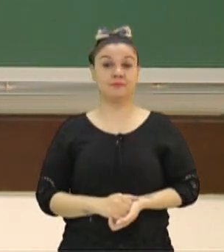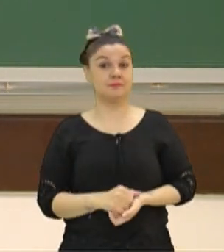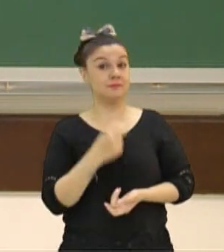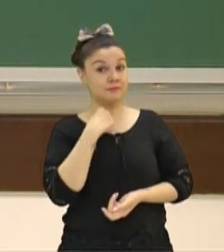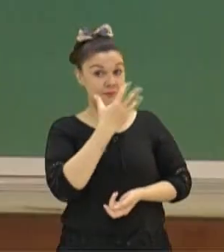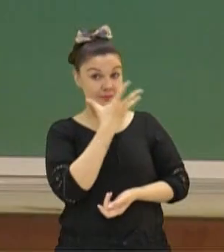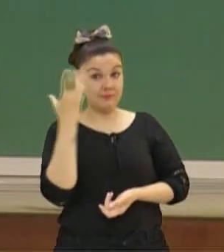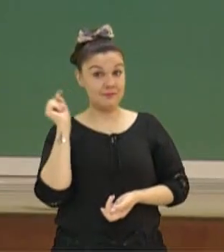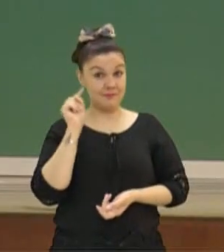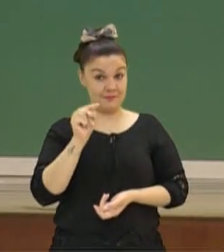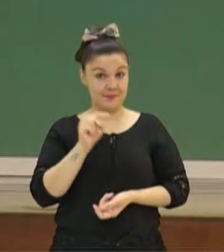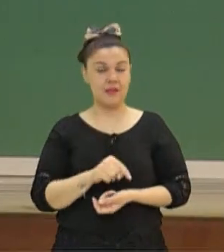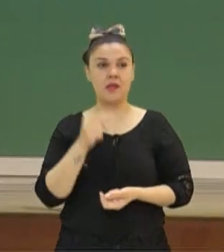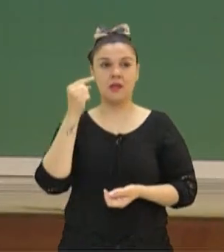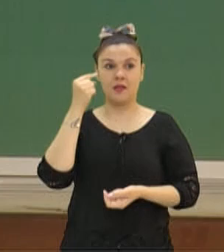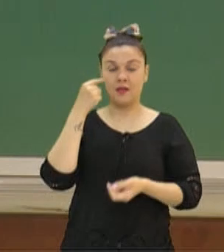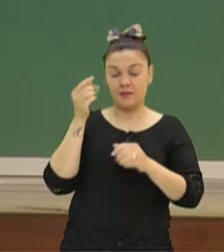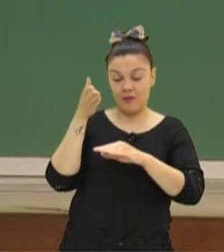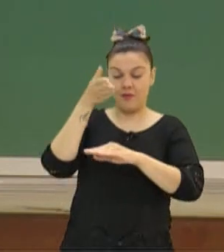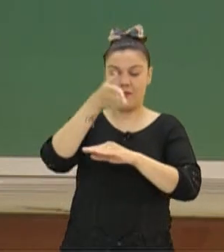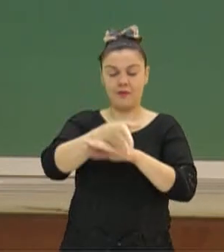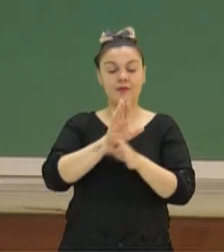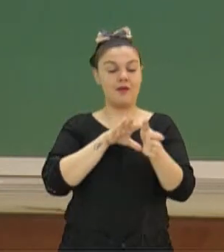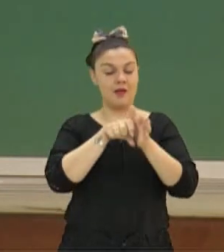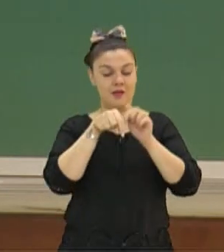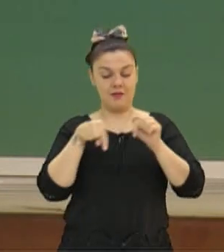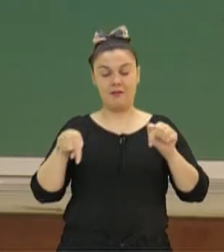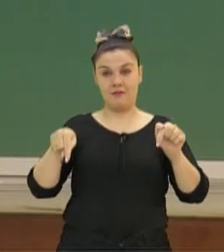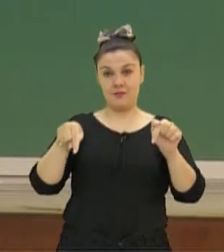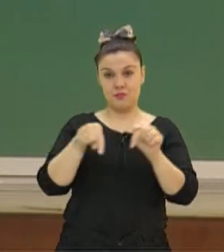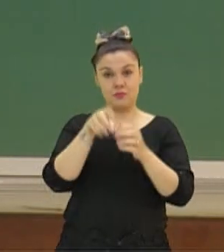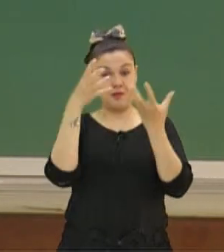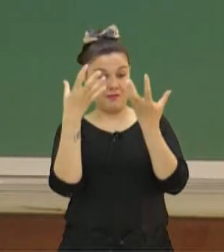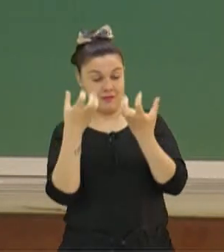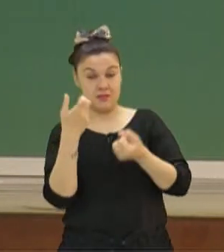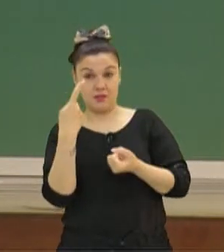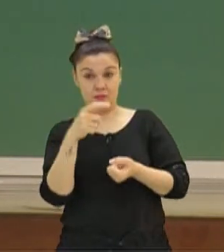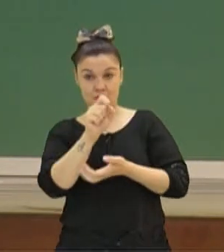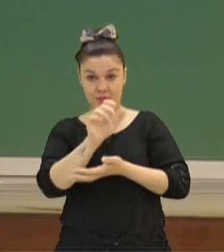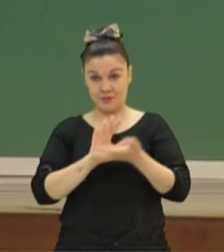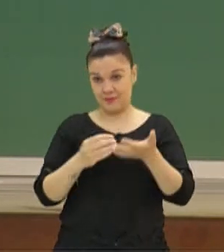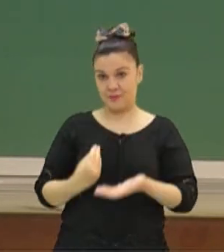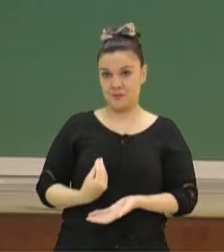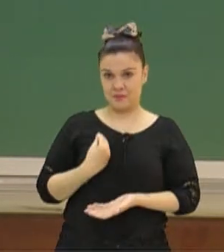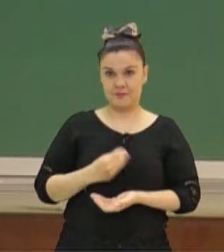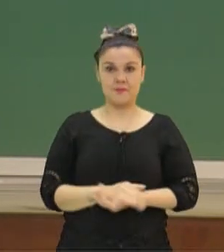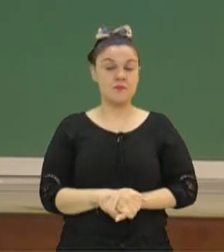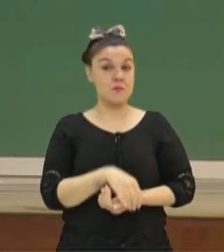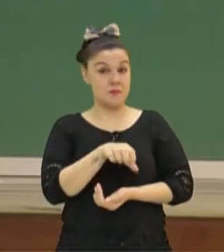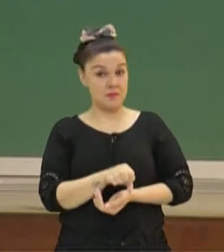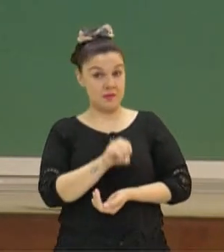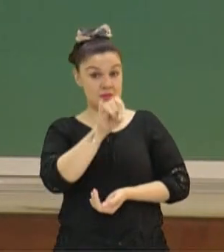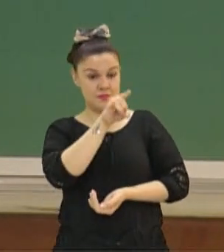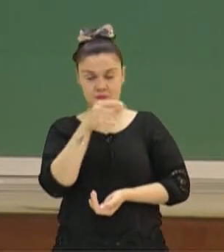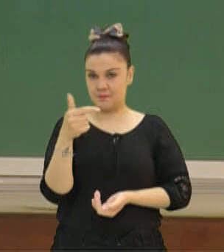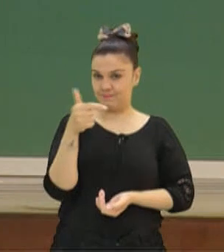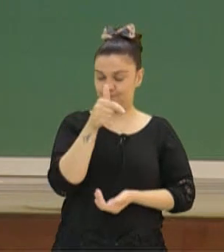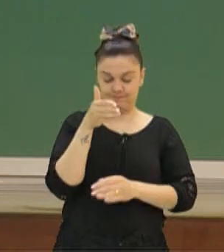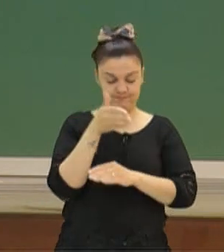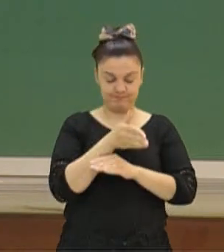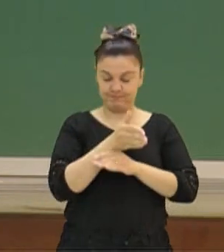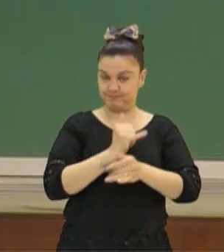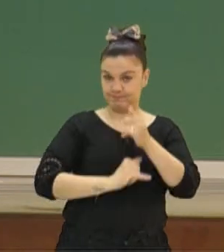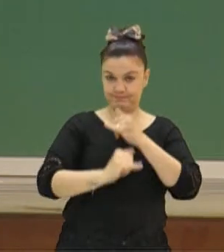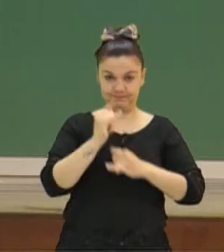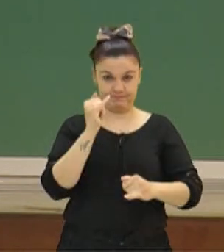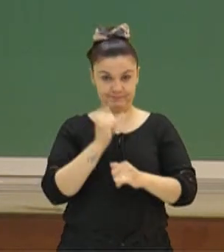pode esquecer. Então você tem que entrar no Classroom para poder confirmar a sua atividade de presença. Se você não tem acesso ao